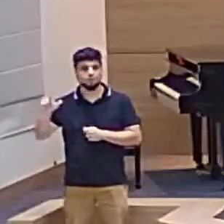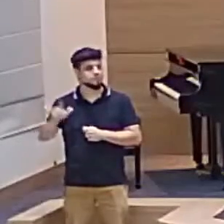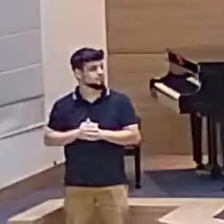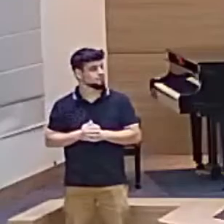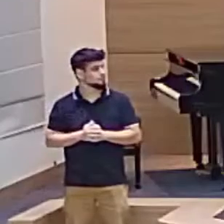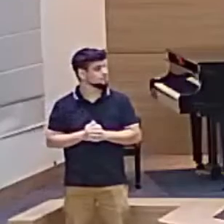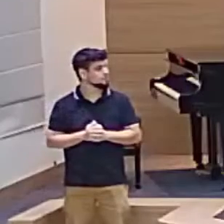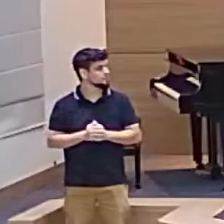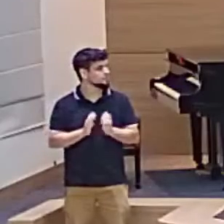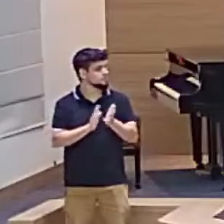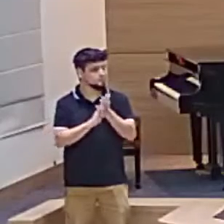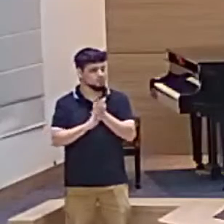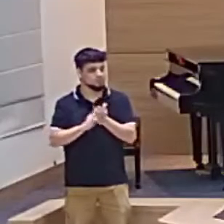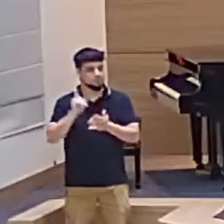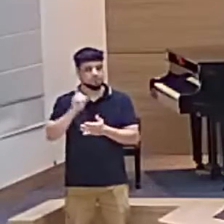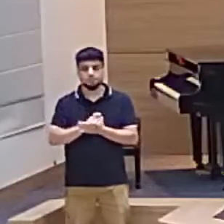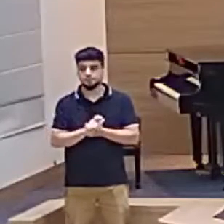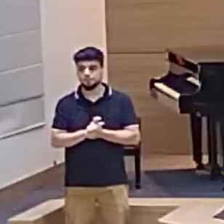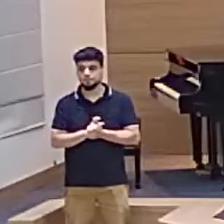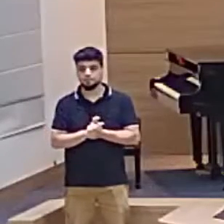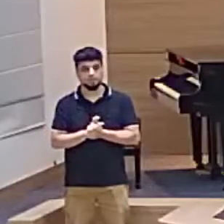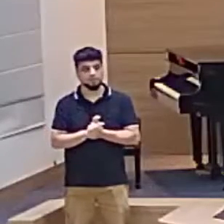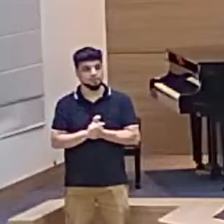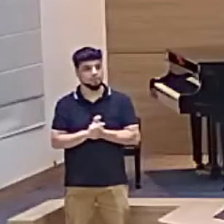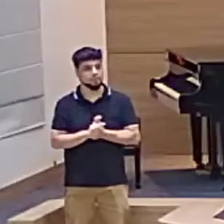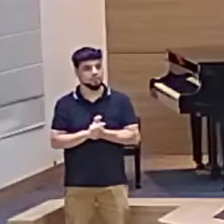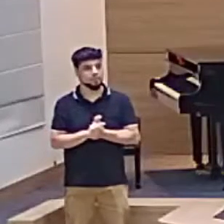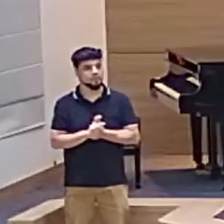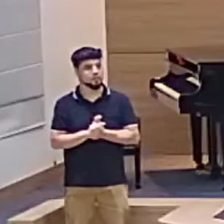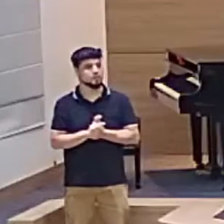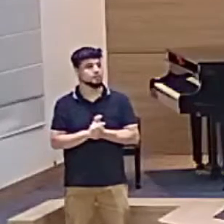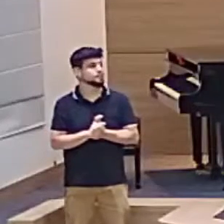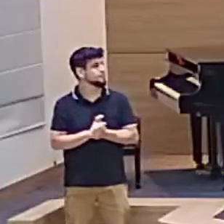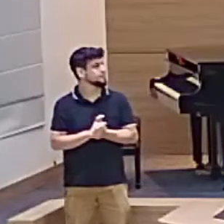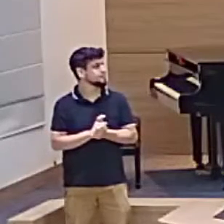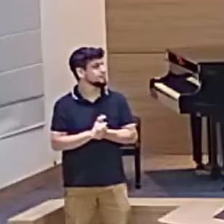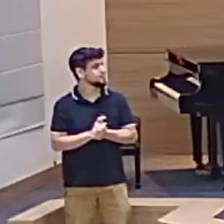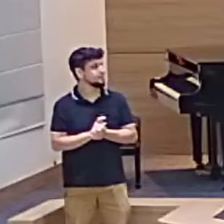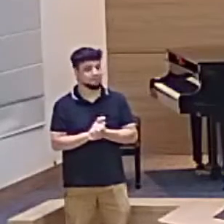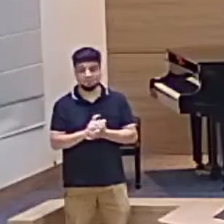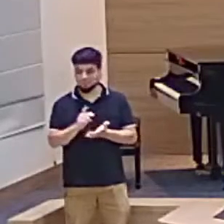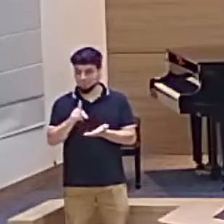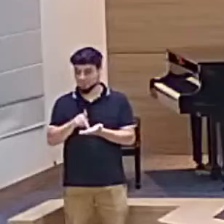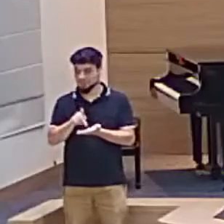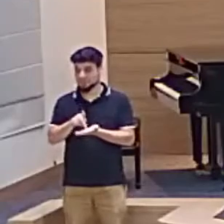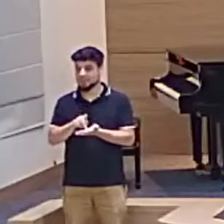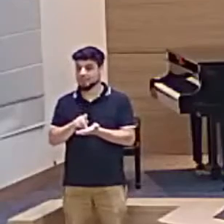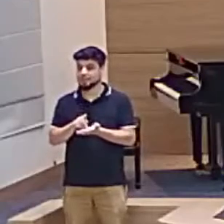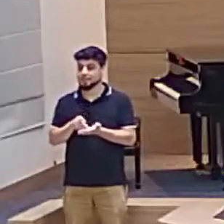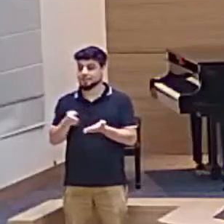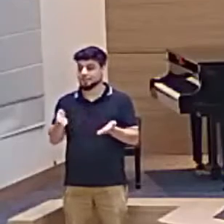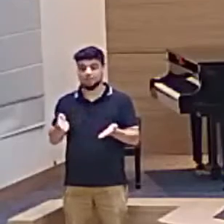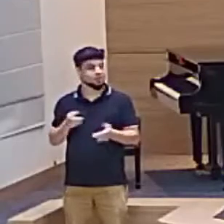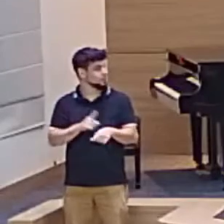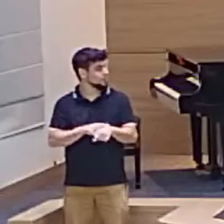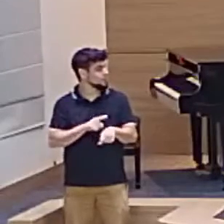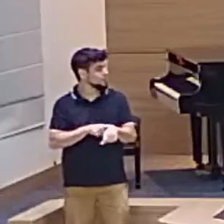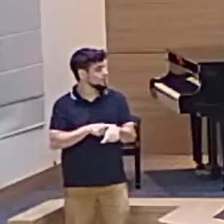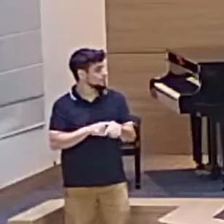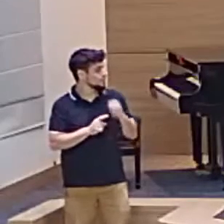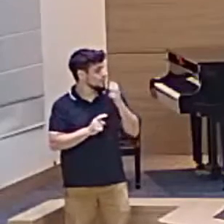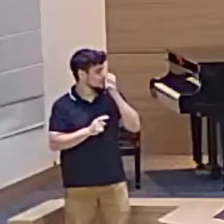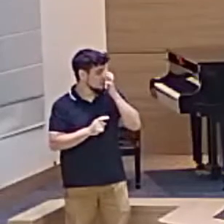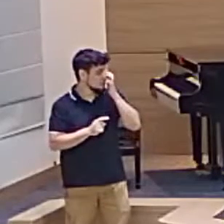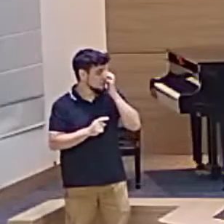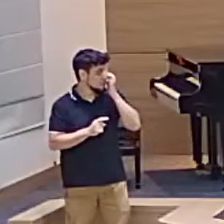amém os irmãos bem da verdade em momentos como esse isso bem desse lado aqui